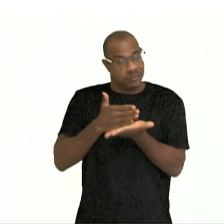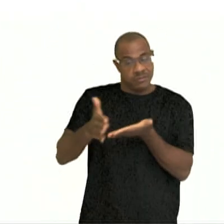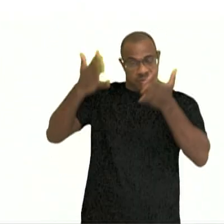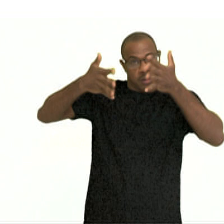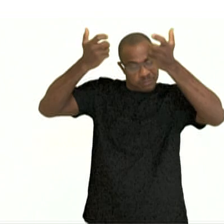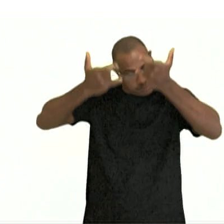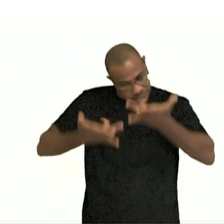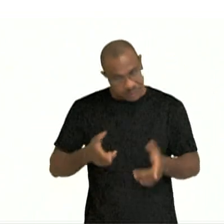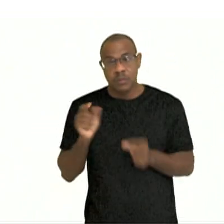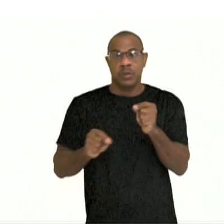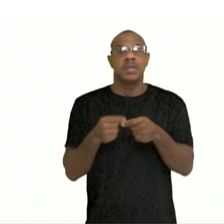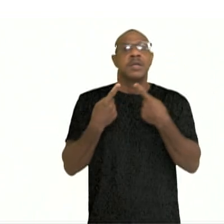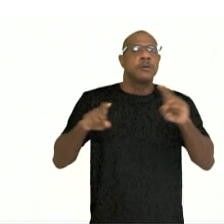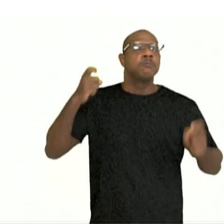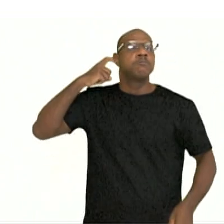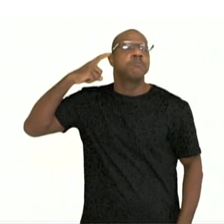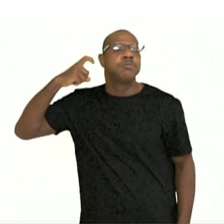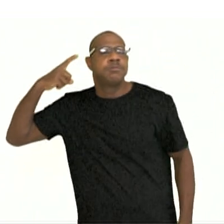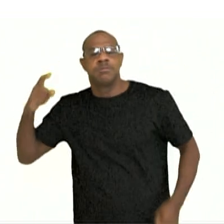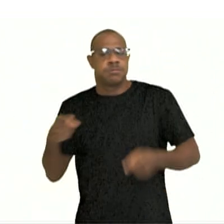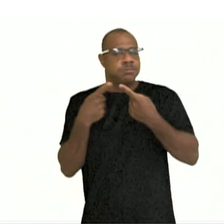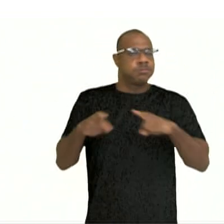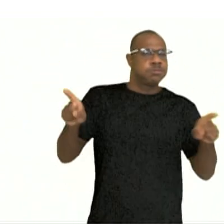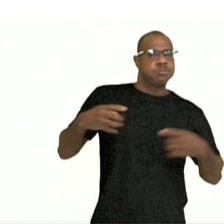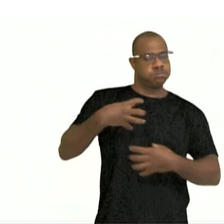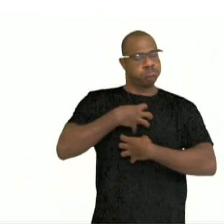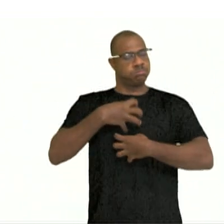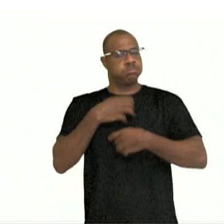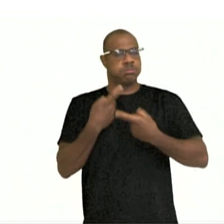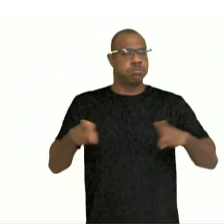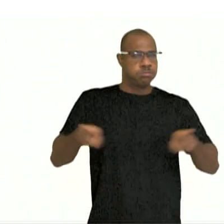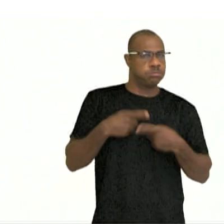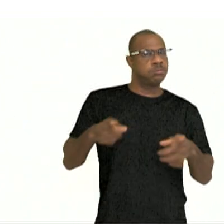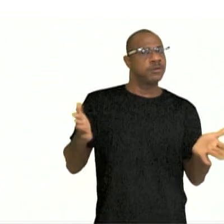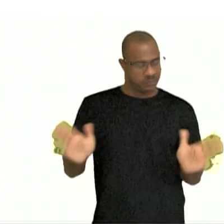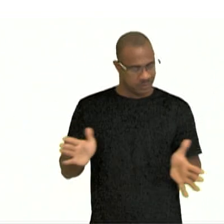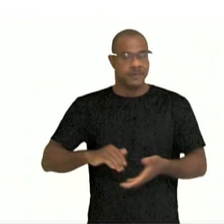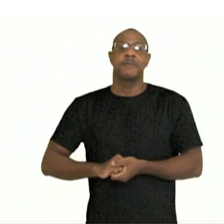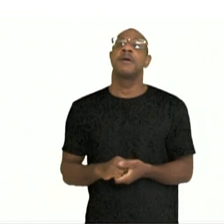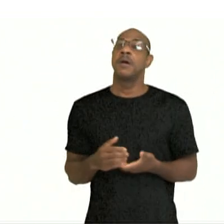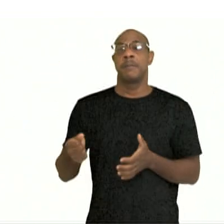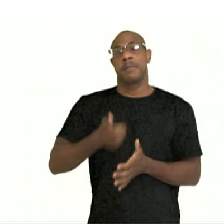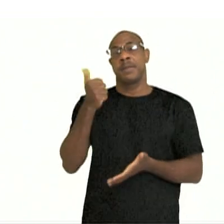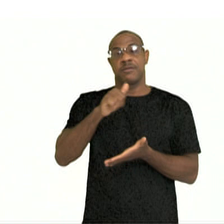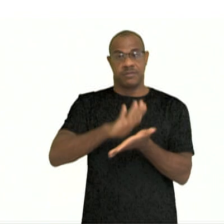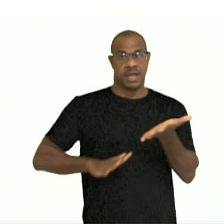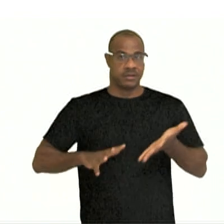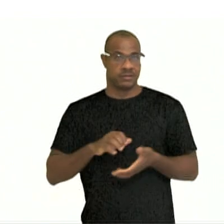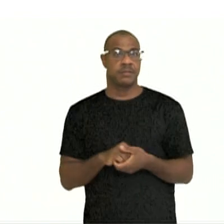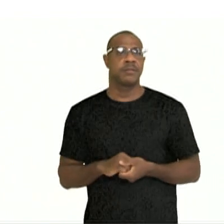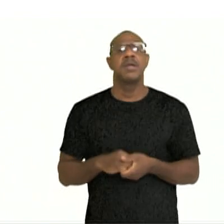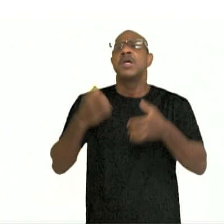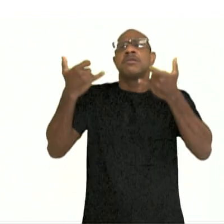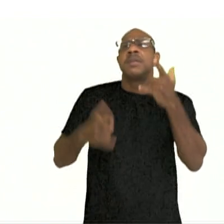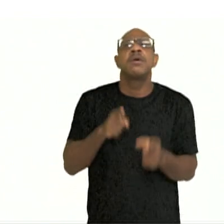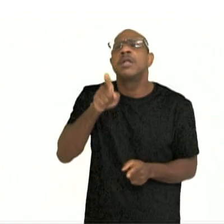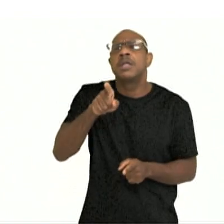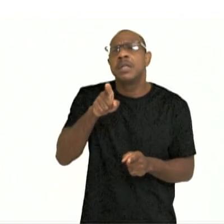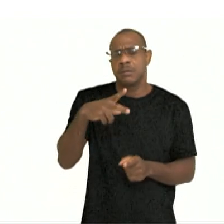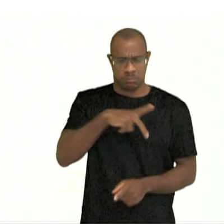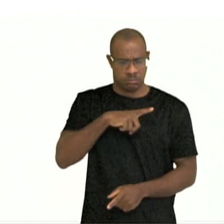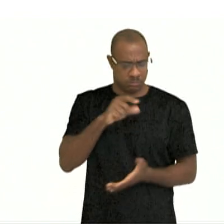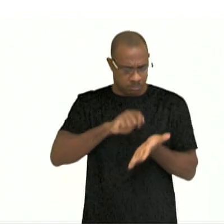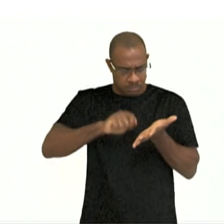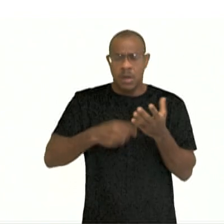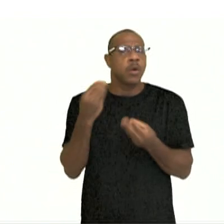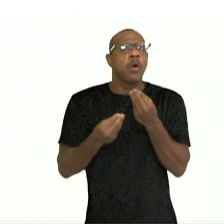princípio das sonoridades musicais nos tempos primitivos, vamos ao nosso primeiro exercício. Explique com as suas palavras de